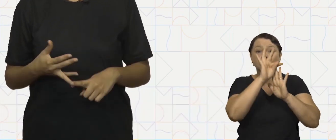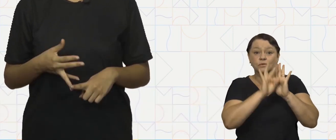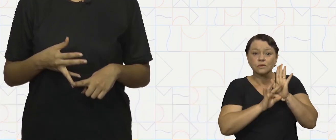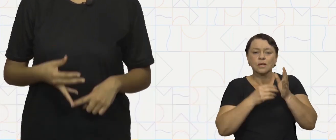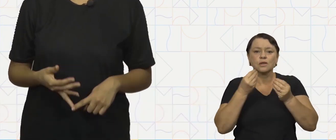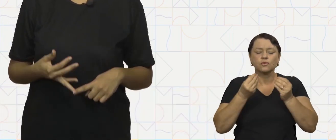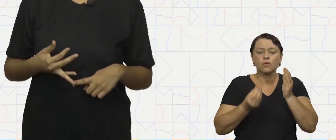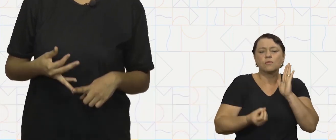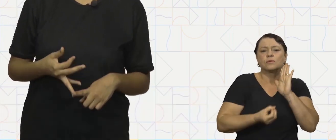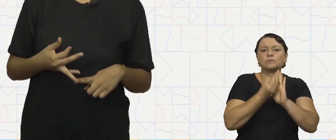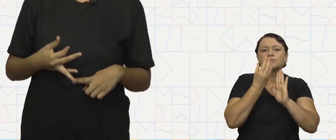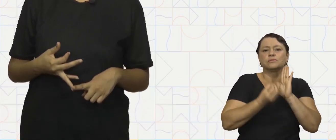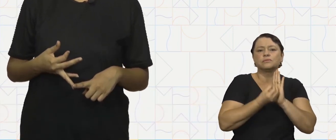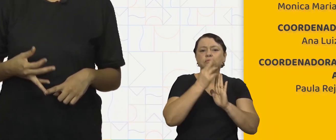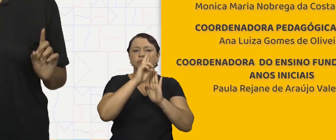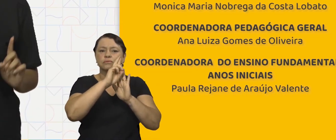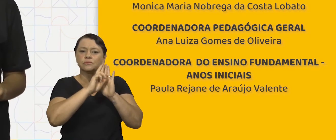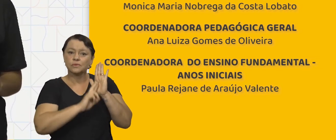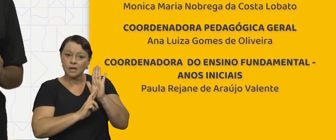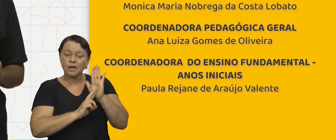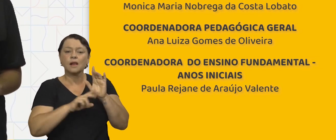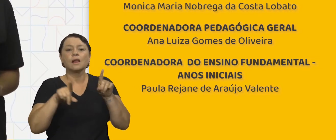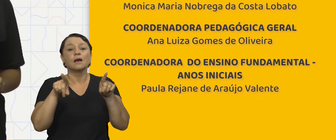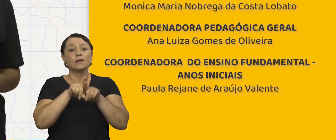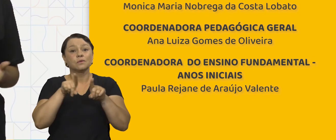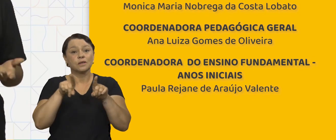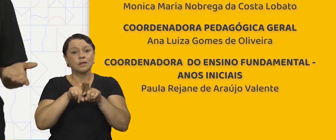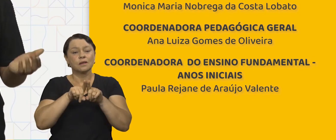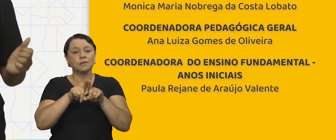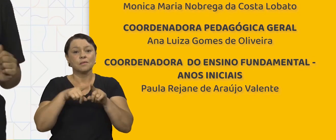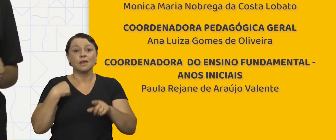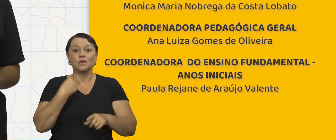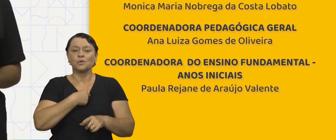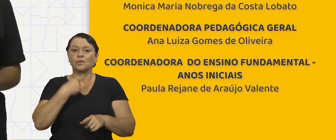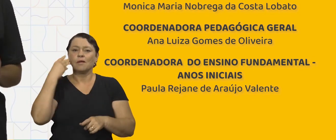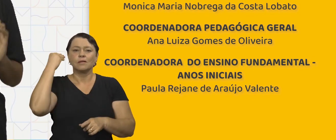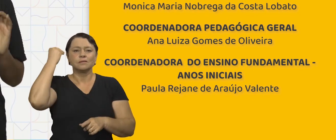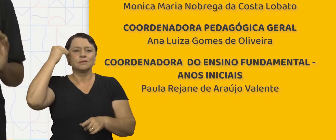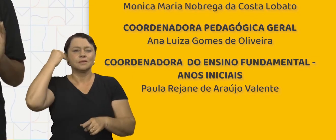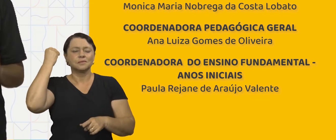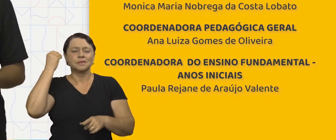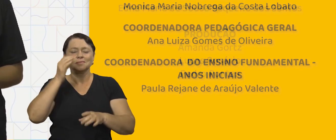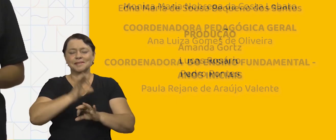como produzir um relato oral sobre ele, além de, claro, nosso experimento ter